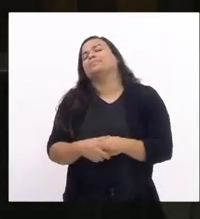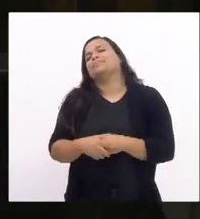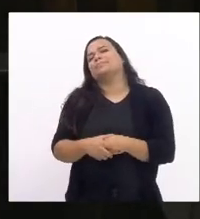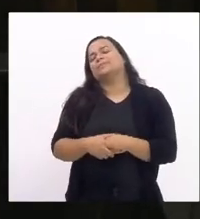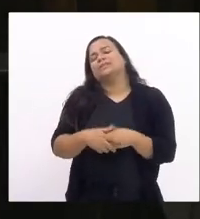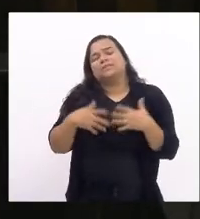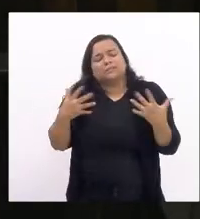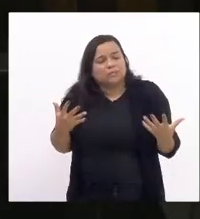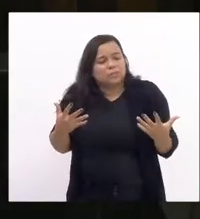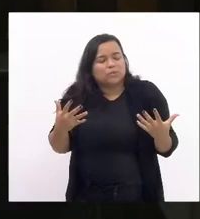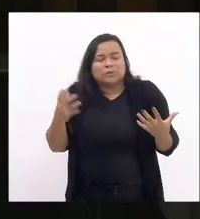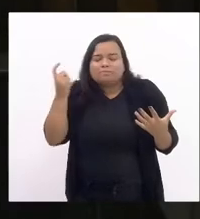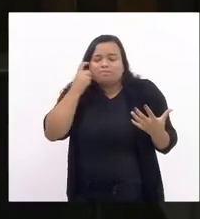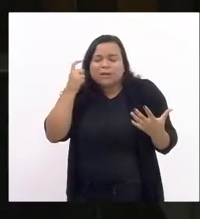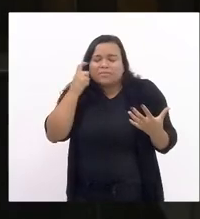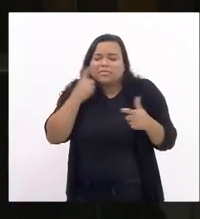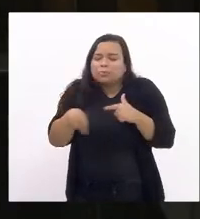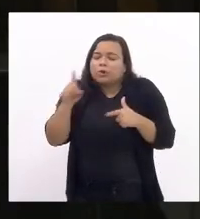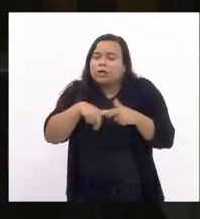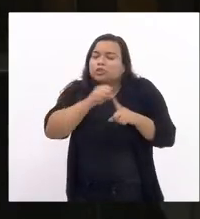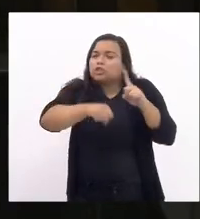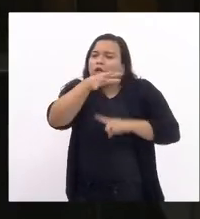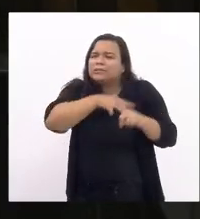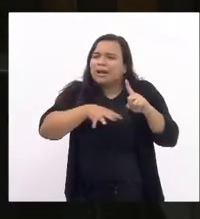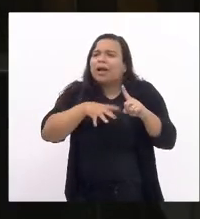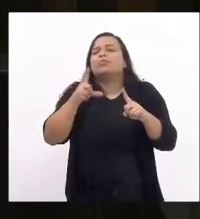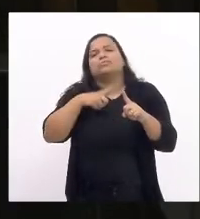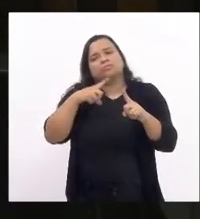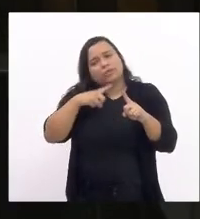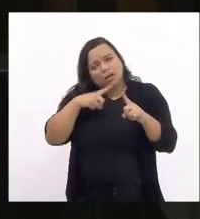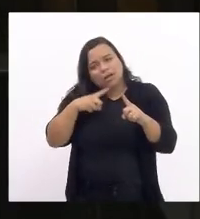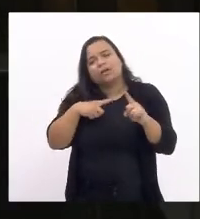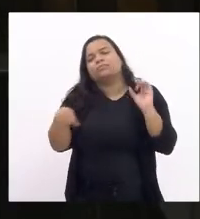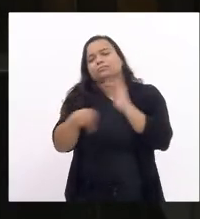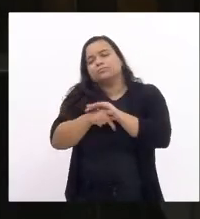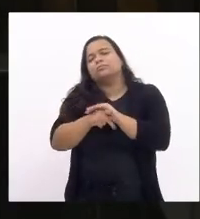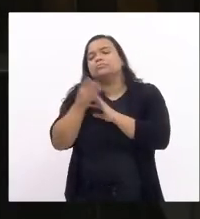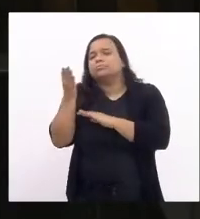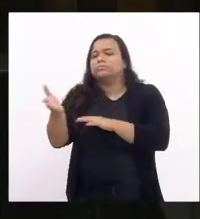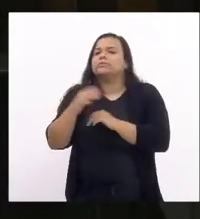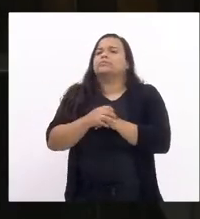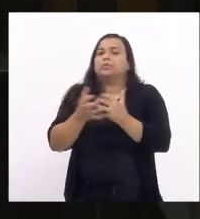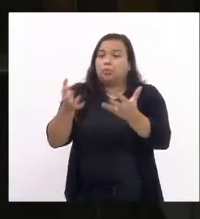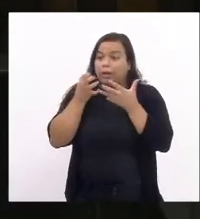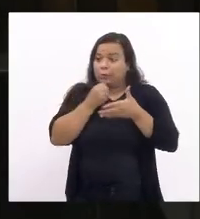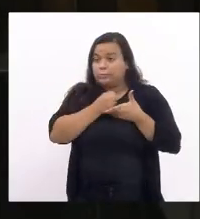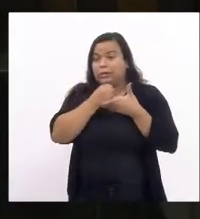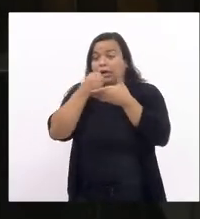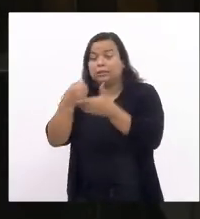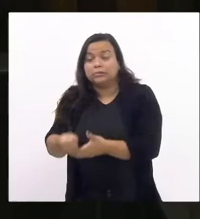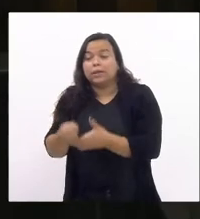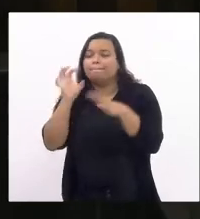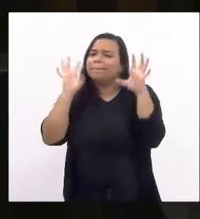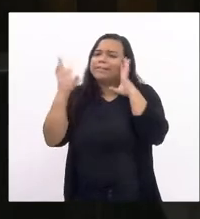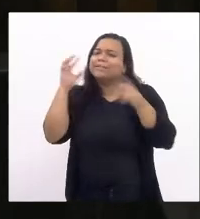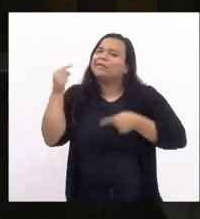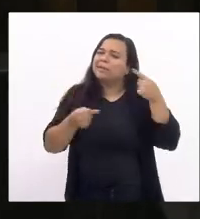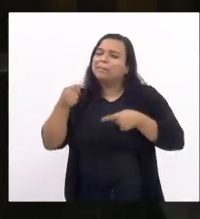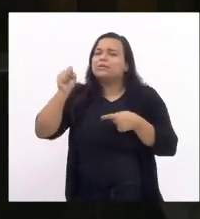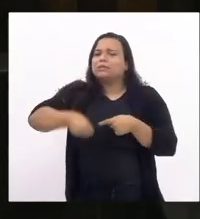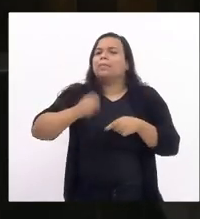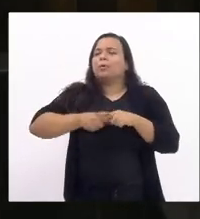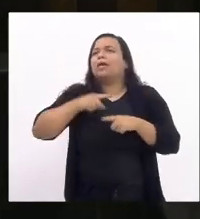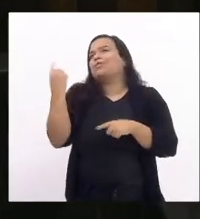série de debates que a gente tem que fazer, e eu quero fazer vir à tona, porque a gente meio que